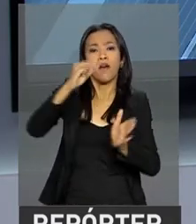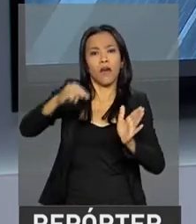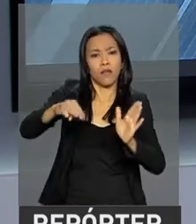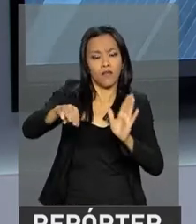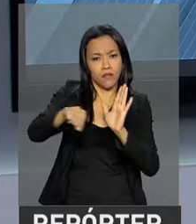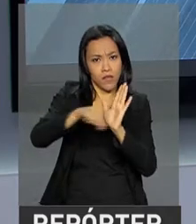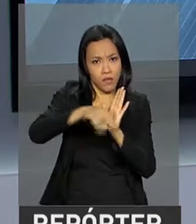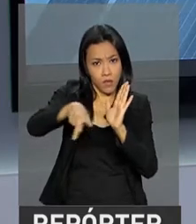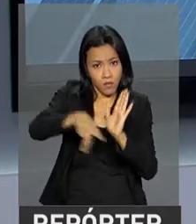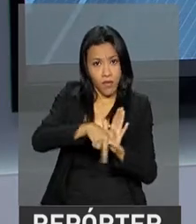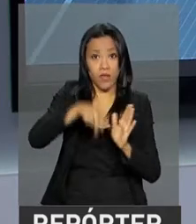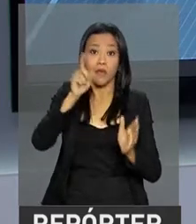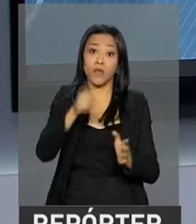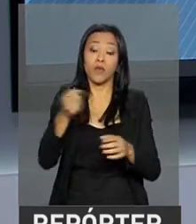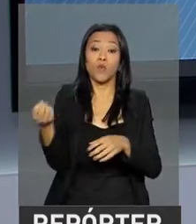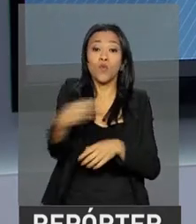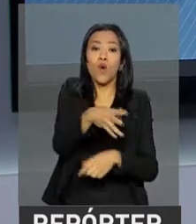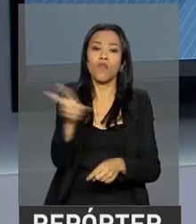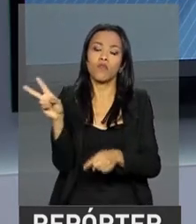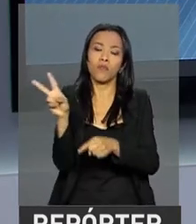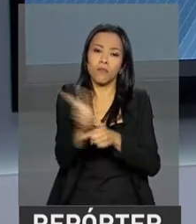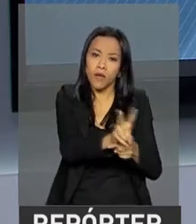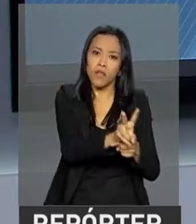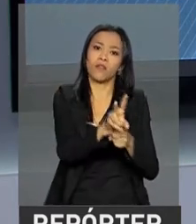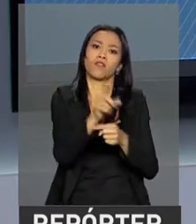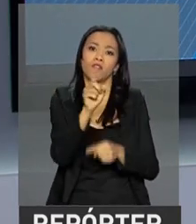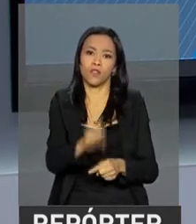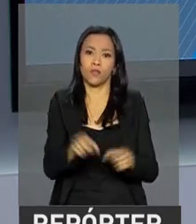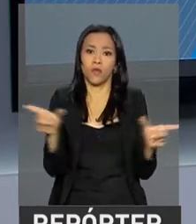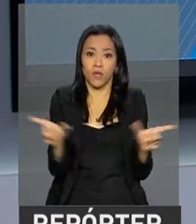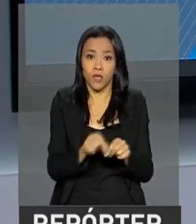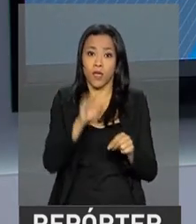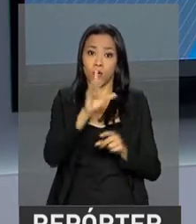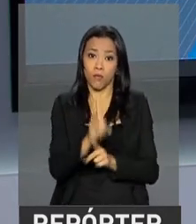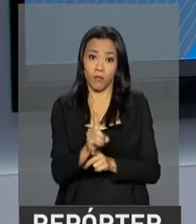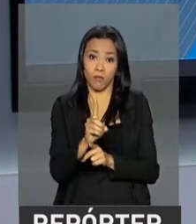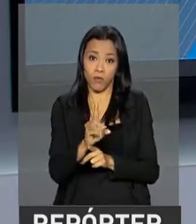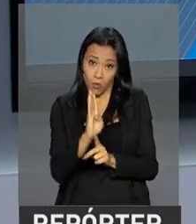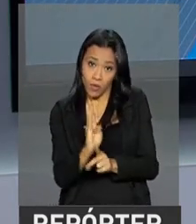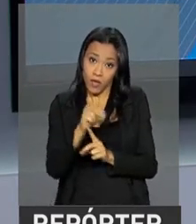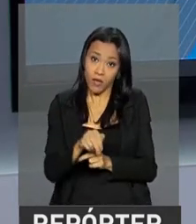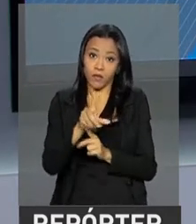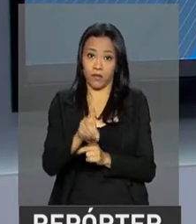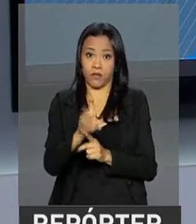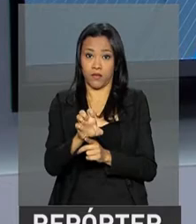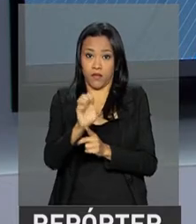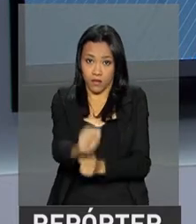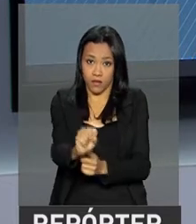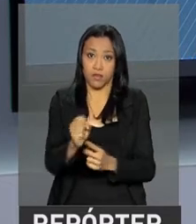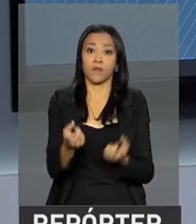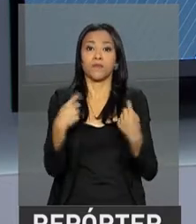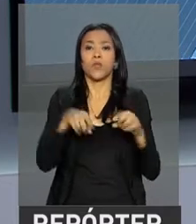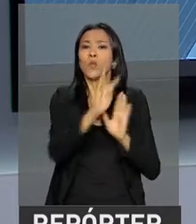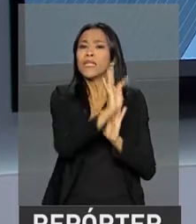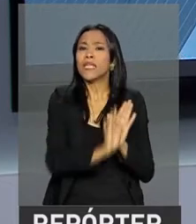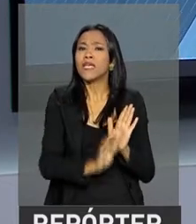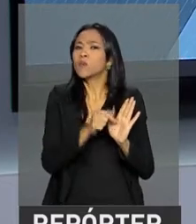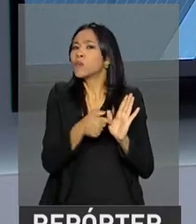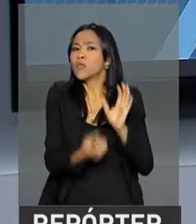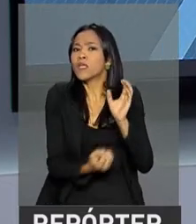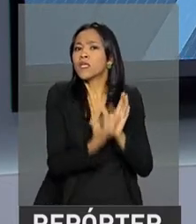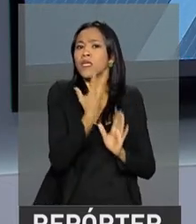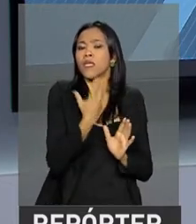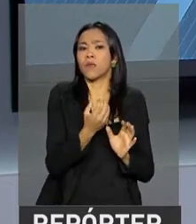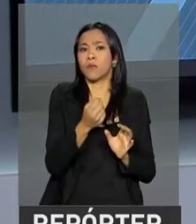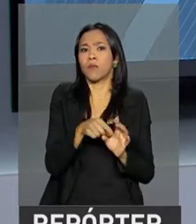novos empréstimos concedidos pelo Banco Nacional de Desenvolvimento Econômico e Social, o BNDES. O texto cria a